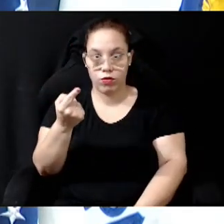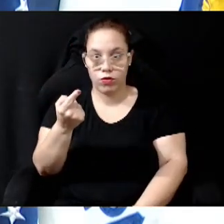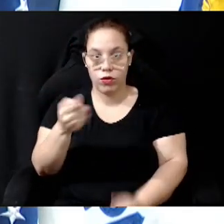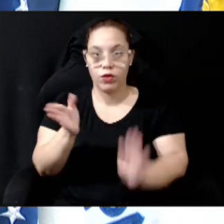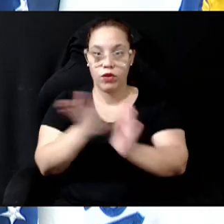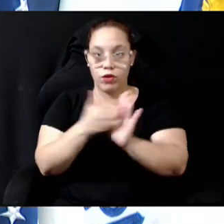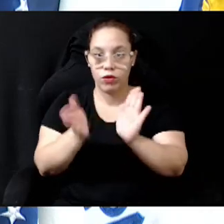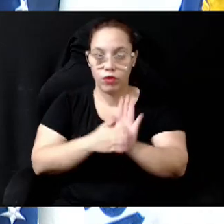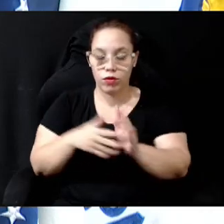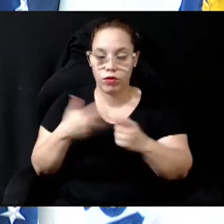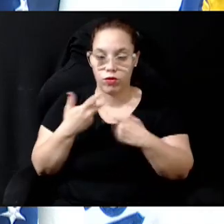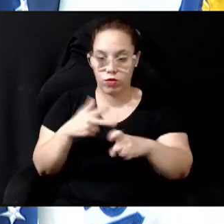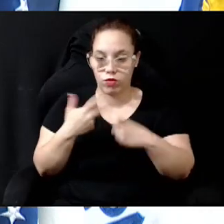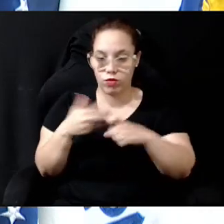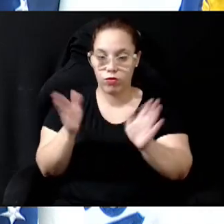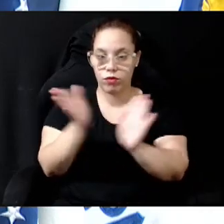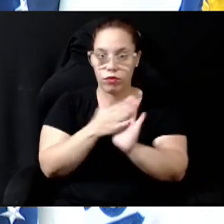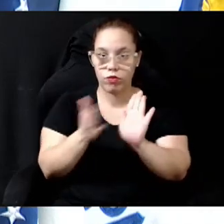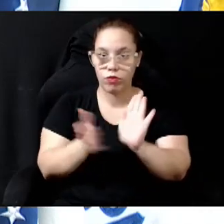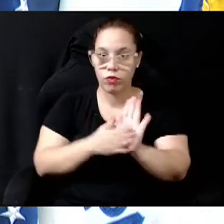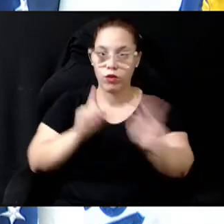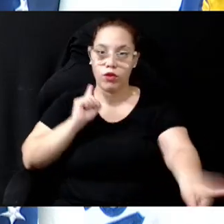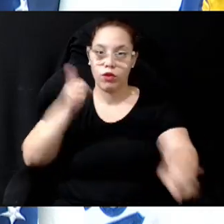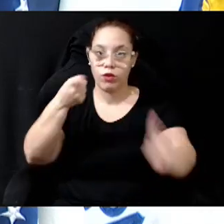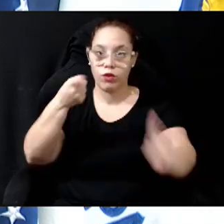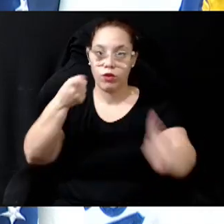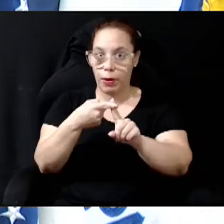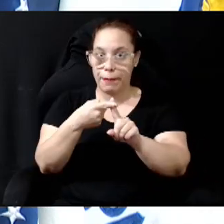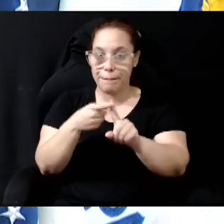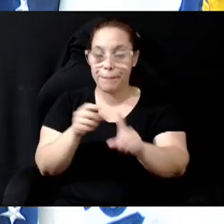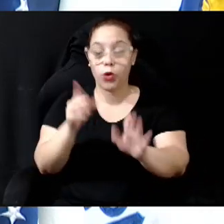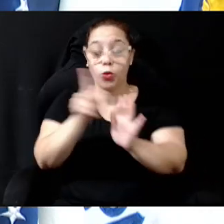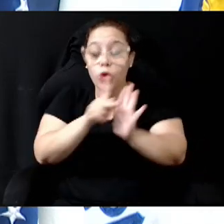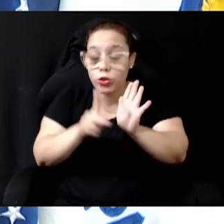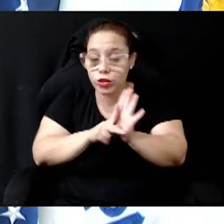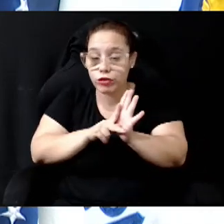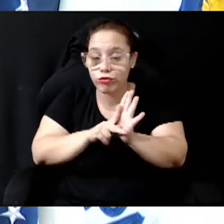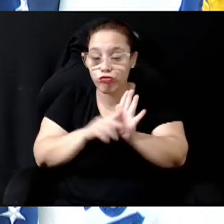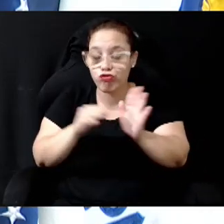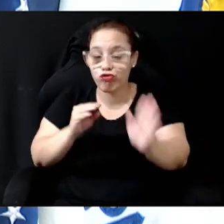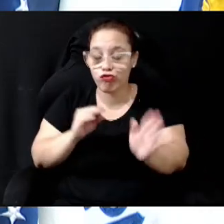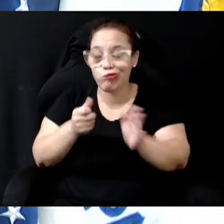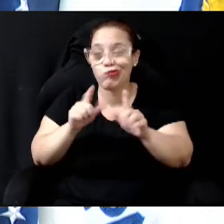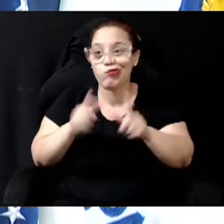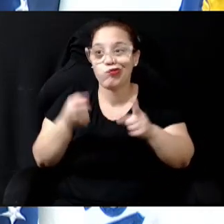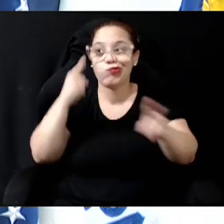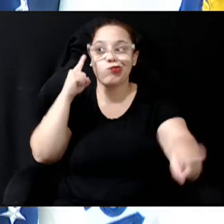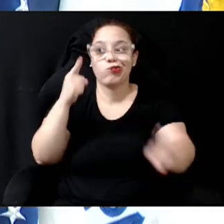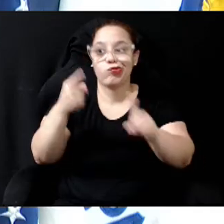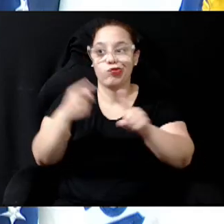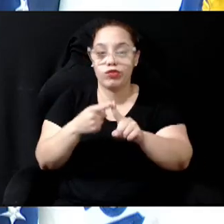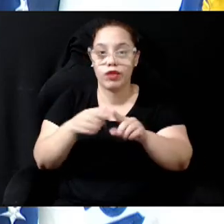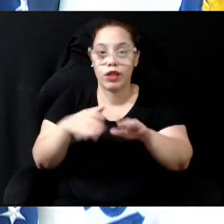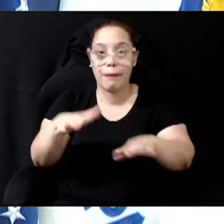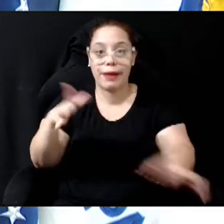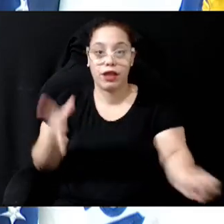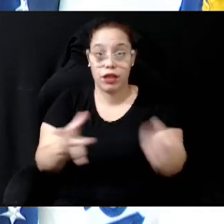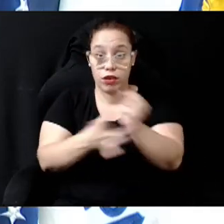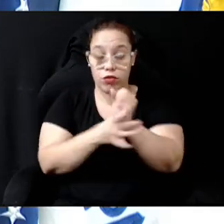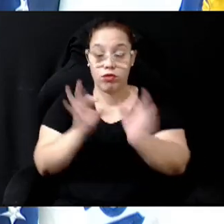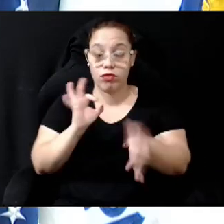a proposição tem como objetivo, ou seja, o projeto, a matéria, tem como objetivo dar mais segurança jurídica